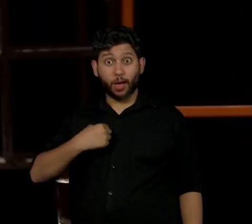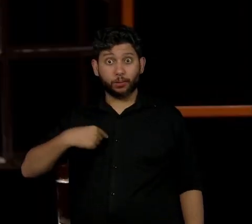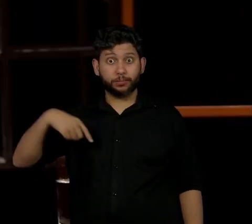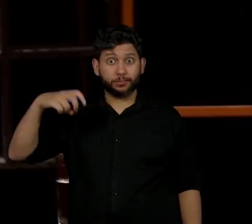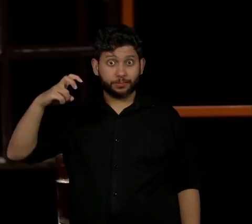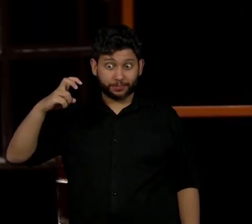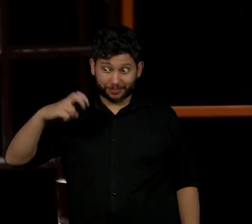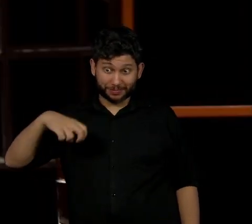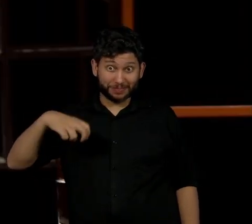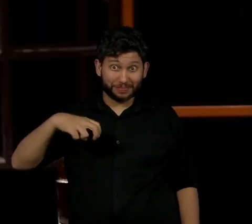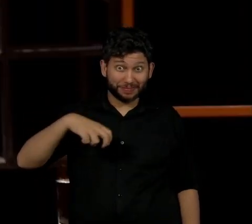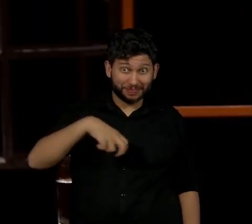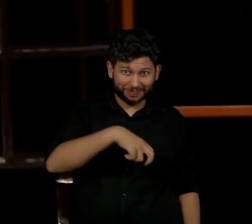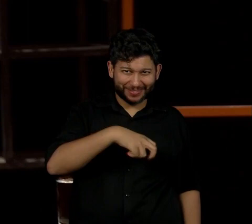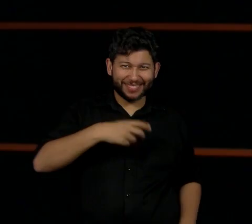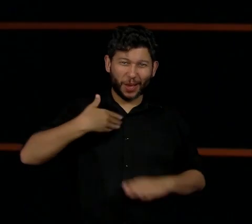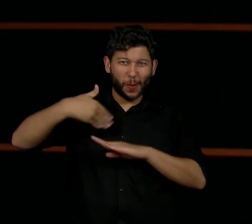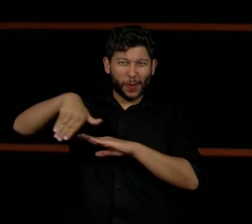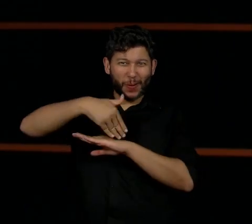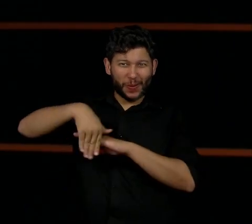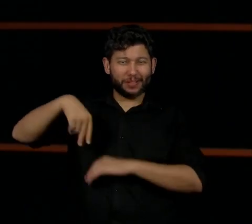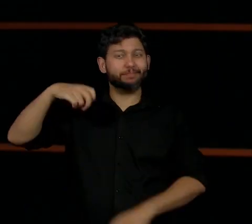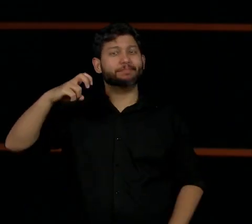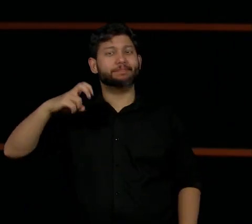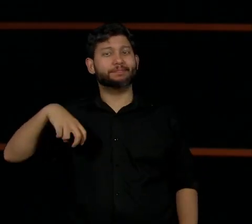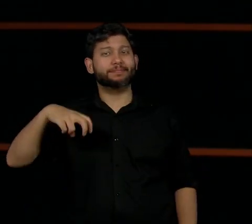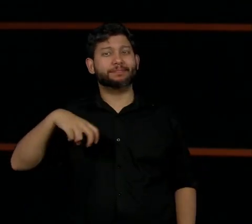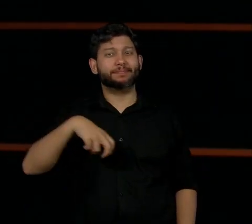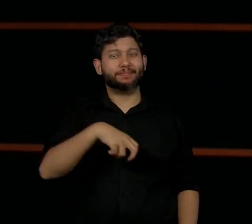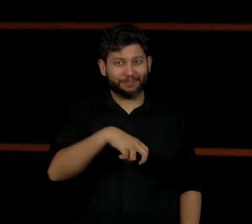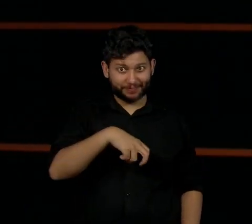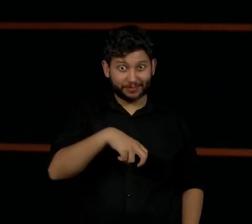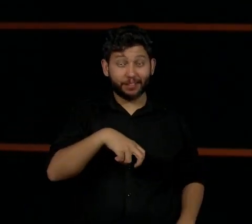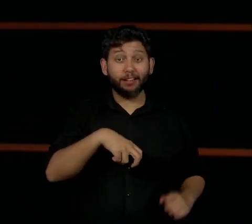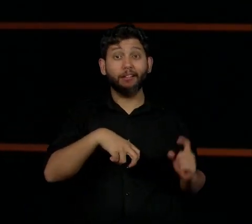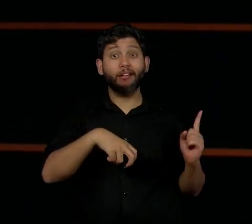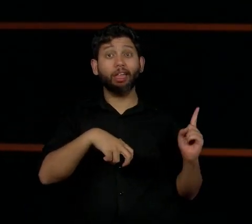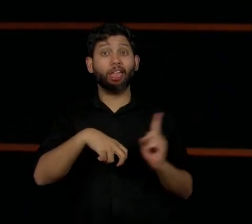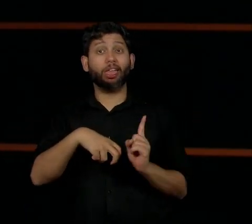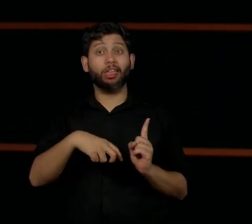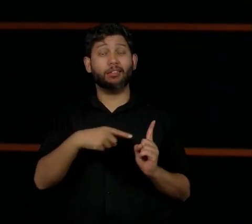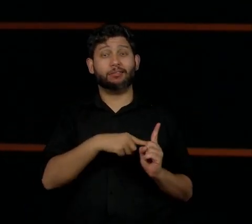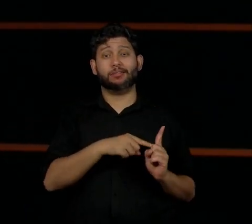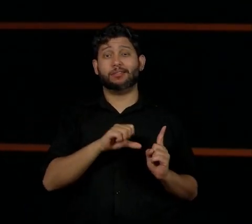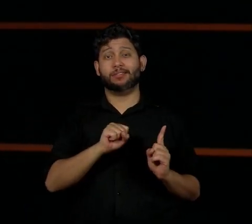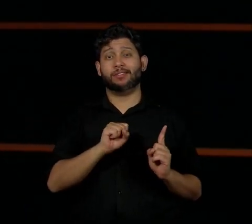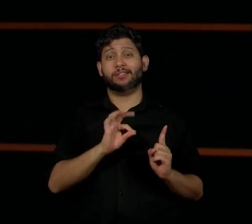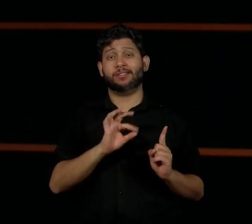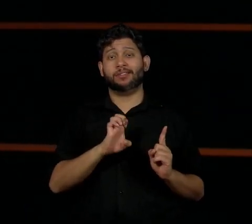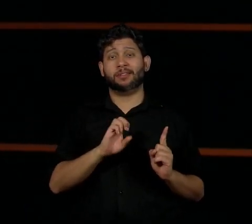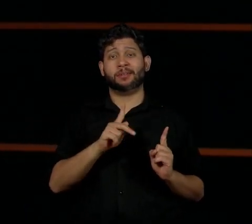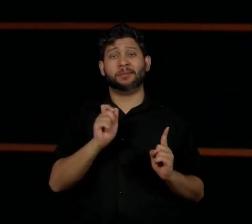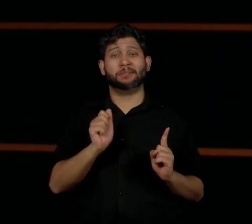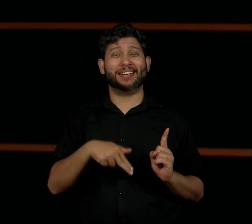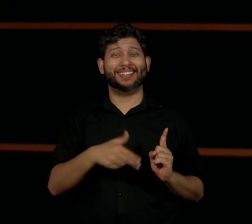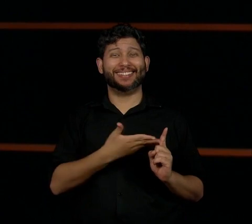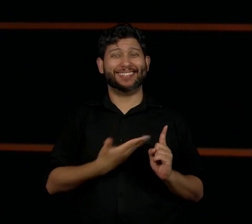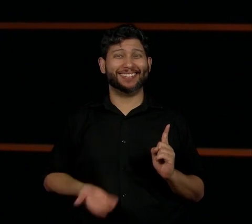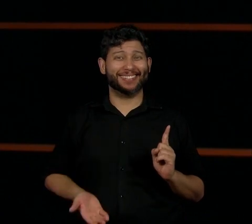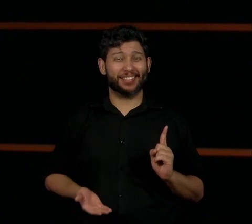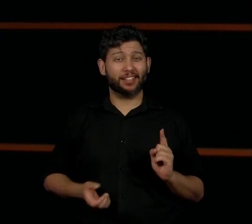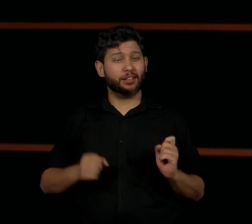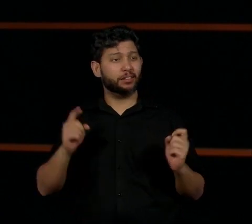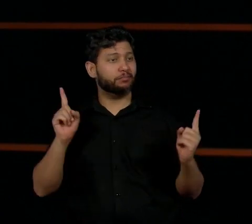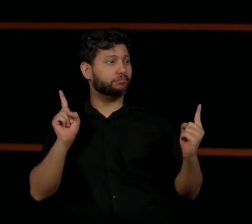up. Quando eu vou descendo a rua ali do Jardim Botânico, vem o Stepan subindo e eu encontro. Conhecia de televisão, eu